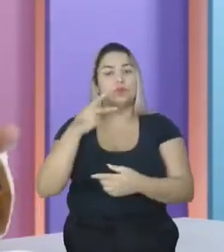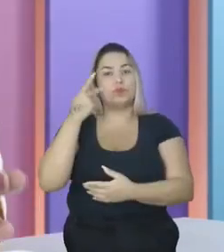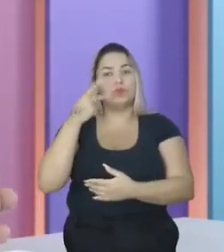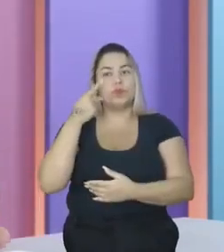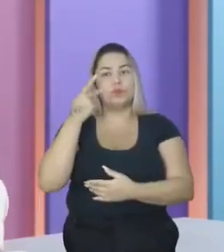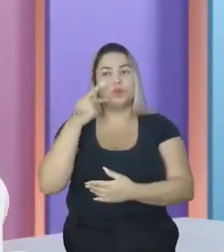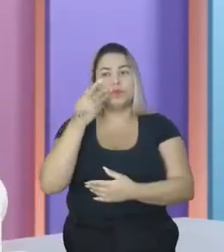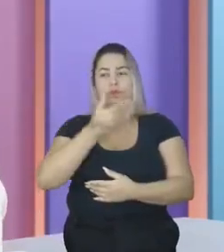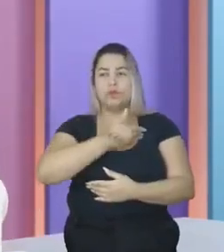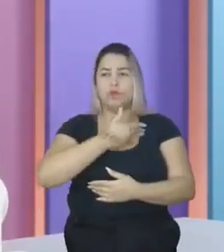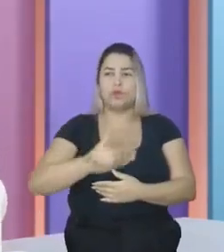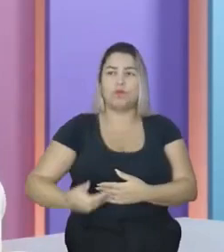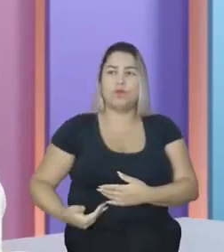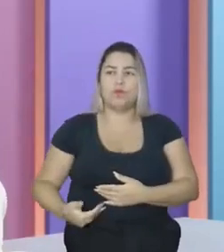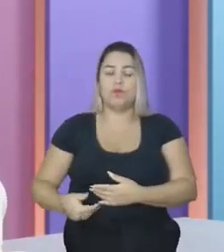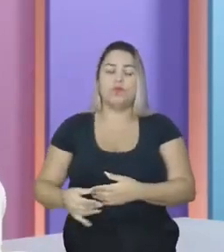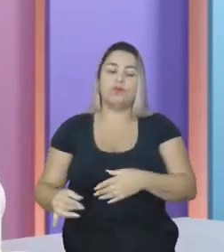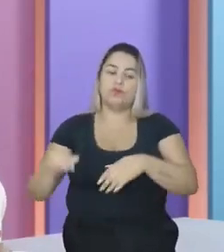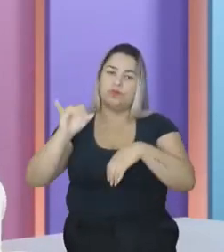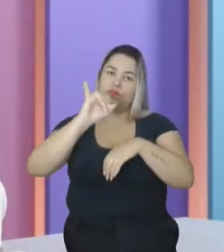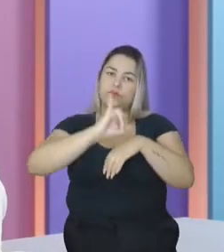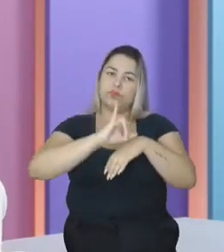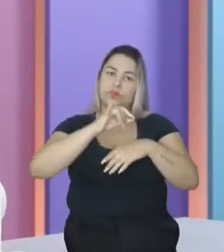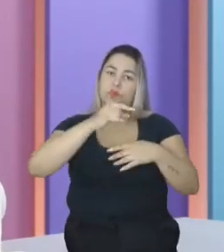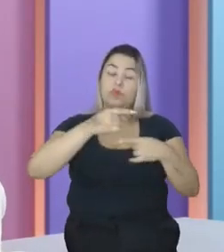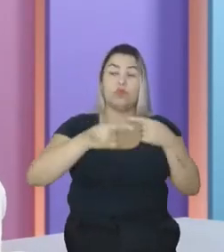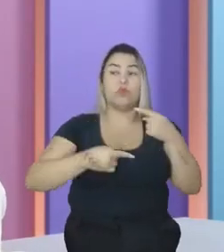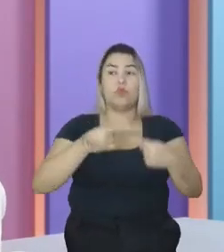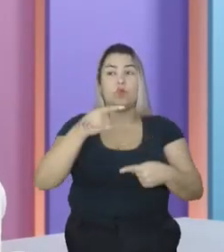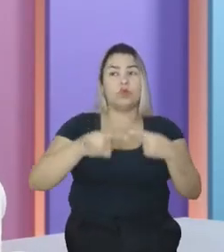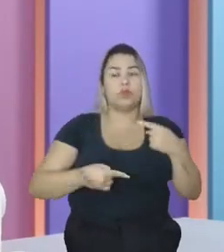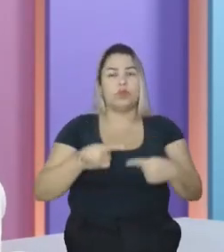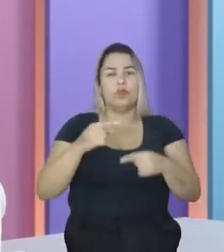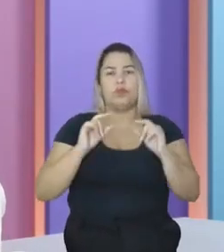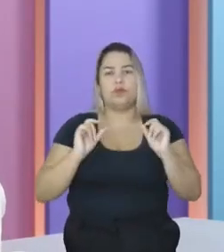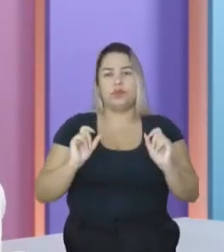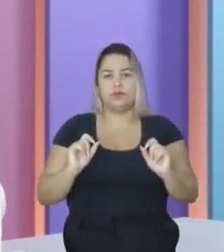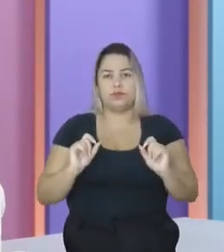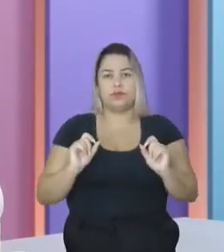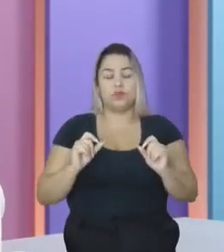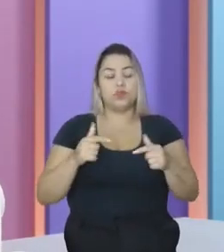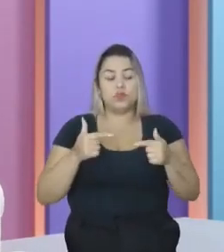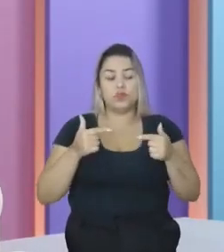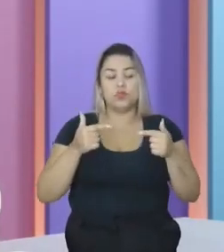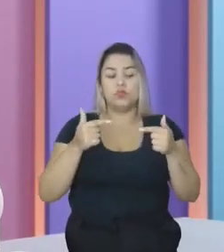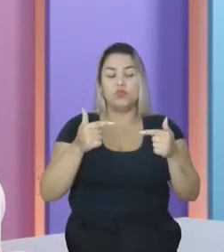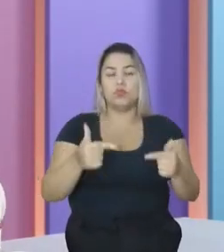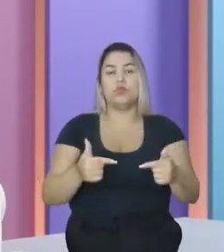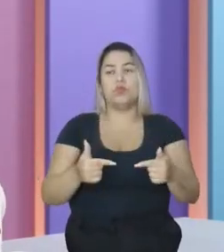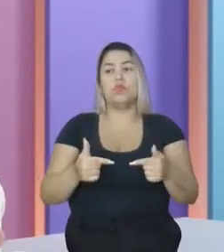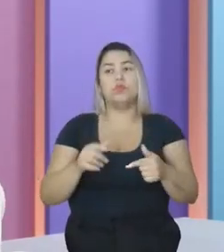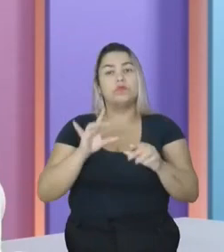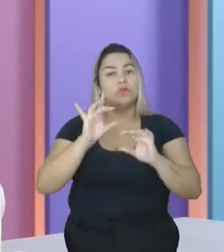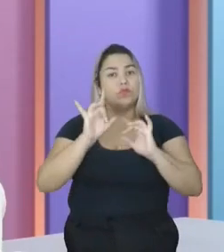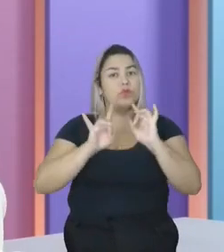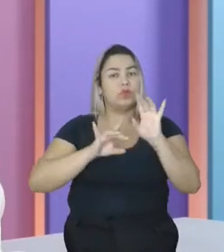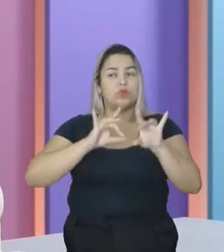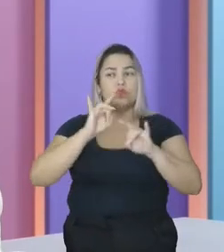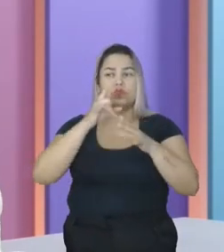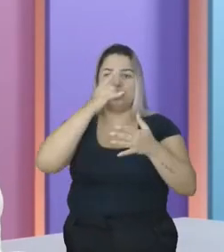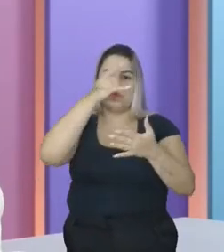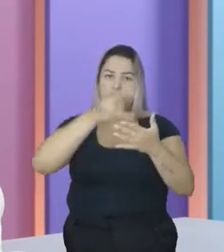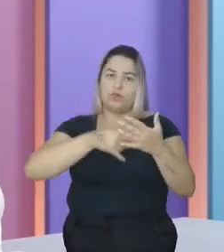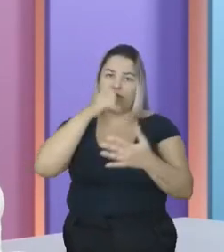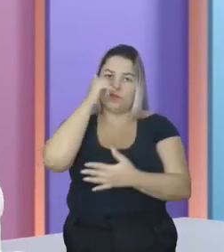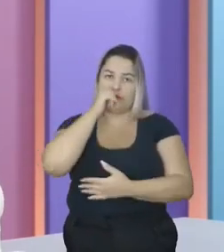E uma que estava no centro do debate, que foi uma luta incessante, especialmente do movimento de